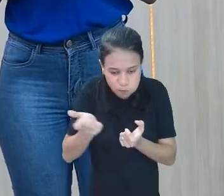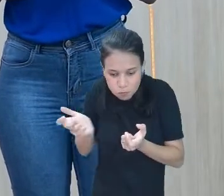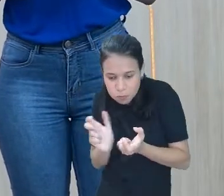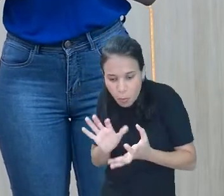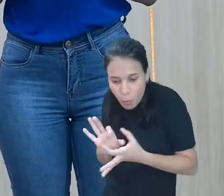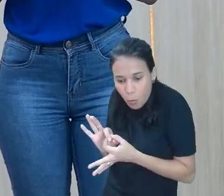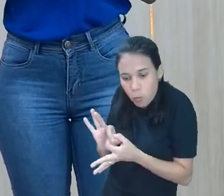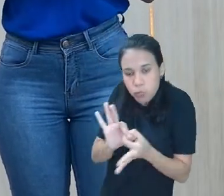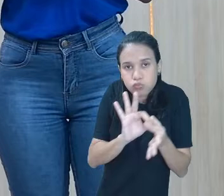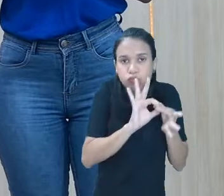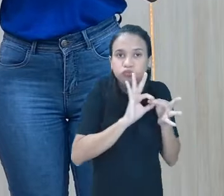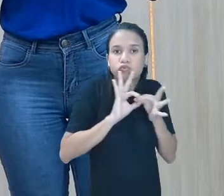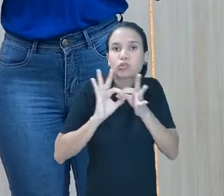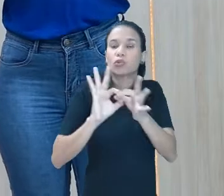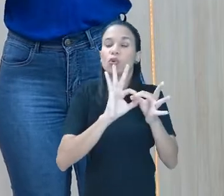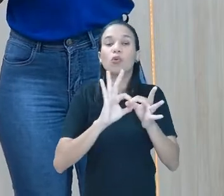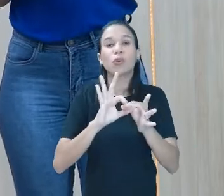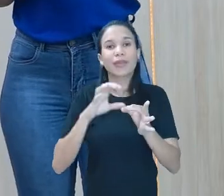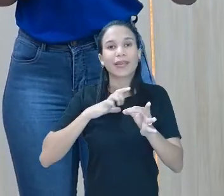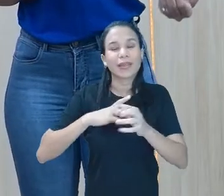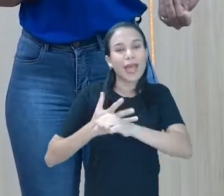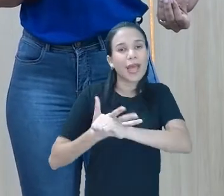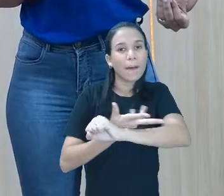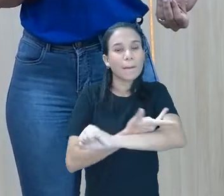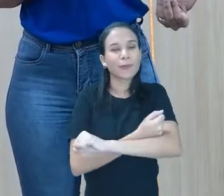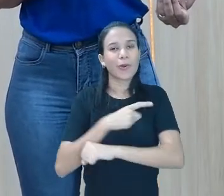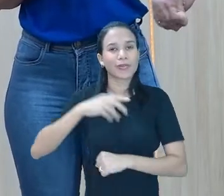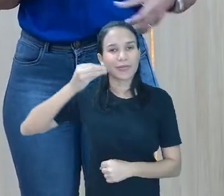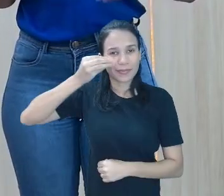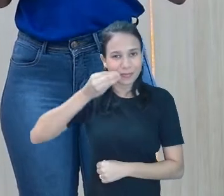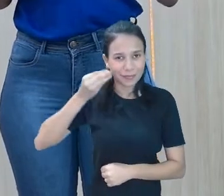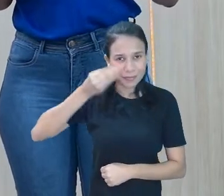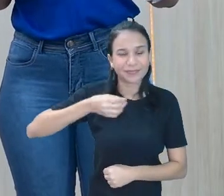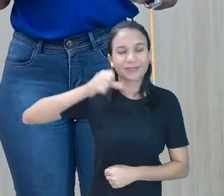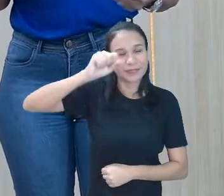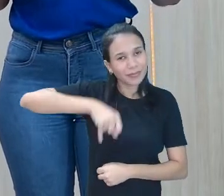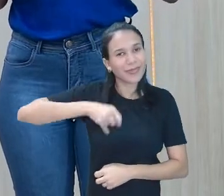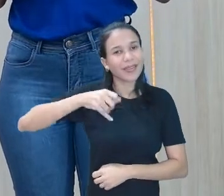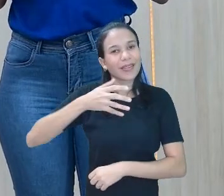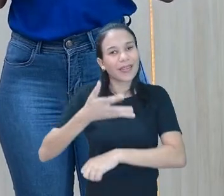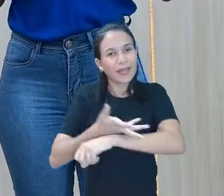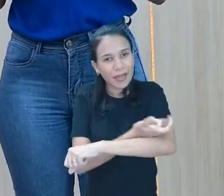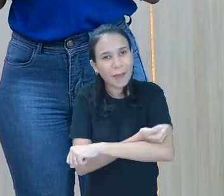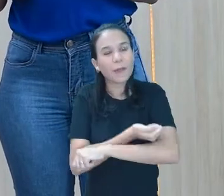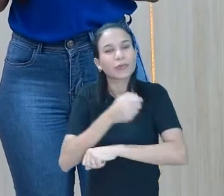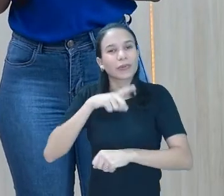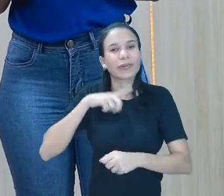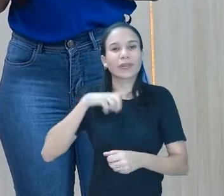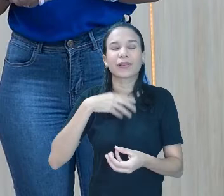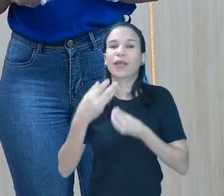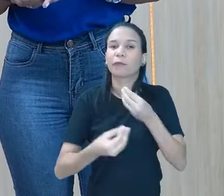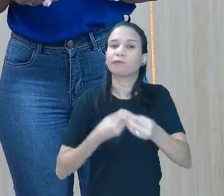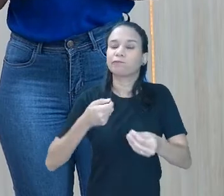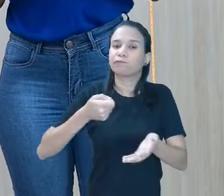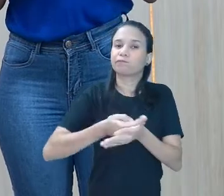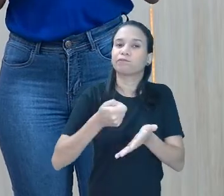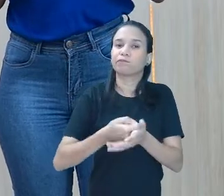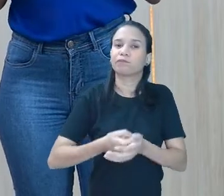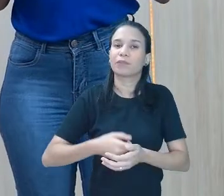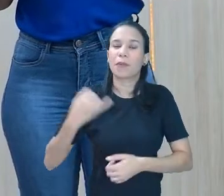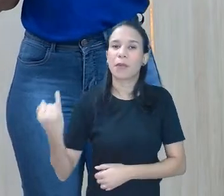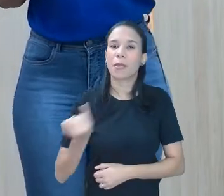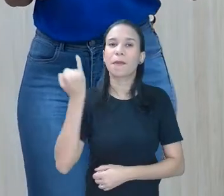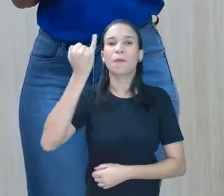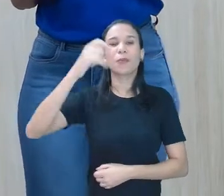essa interligação, ela faz com que emoções sejam vividas. Né? E essas emoções, elas vão ser determinantes para